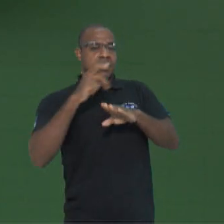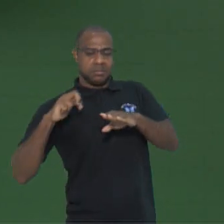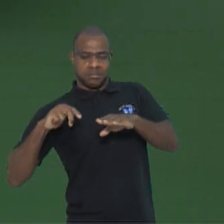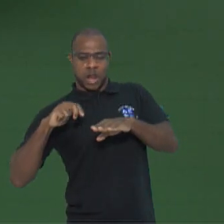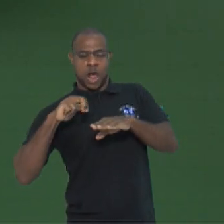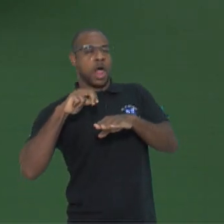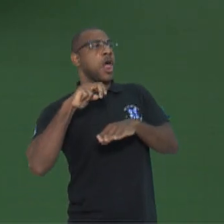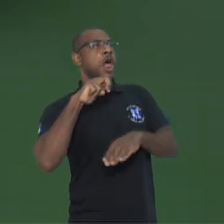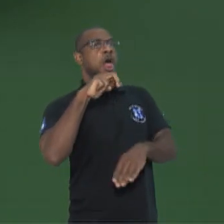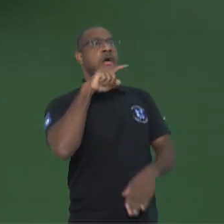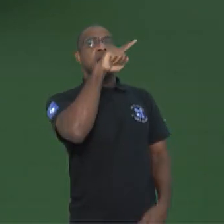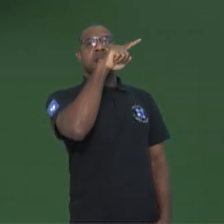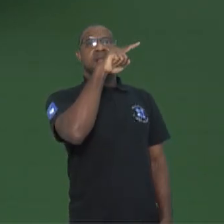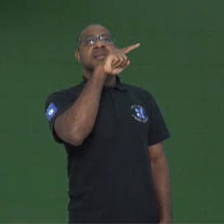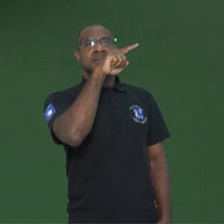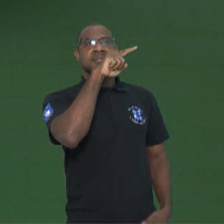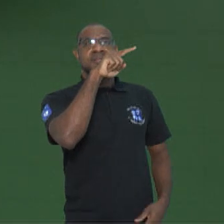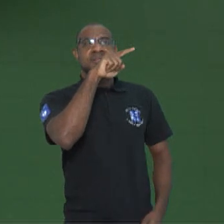de